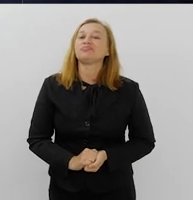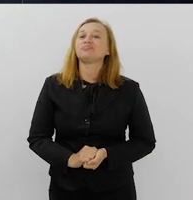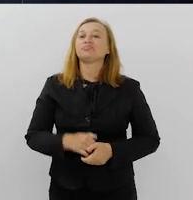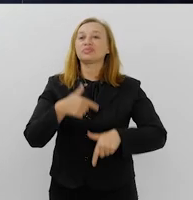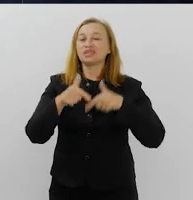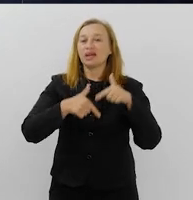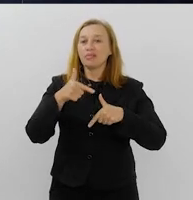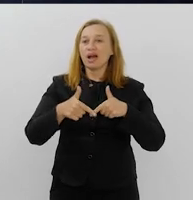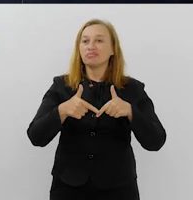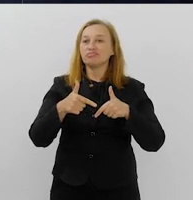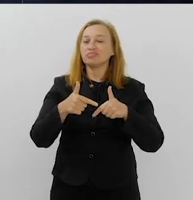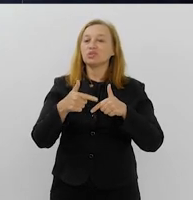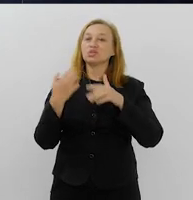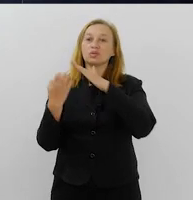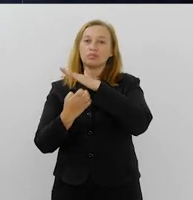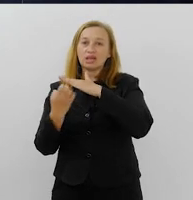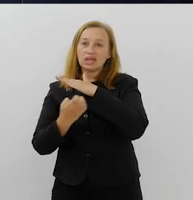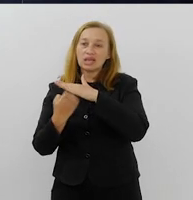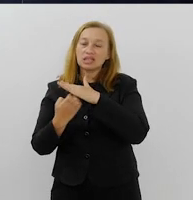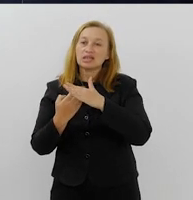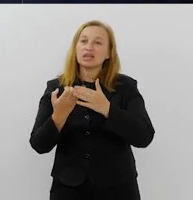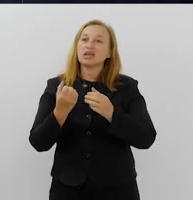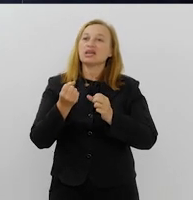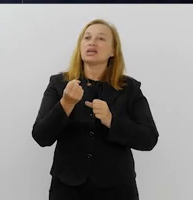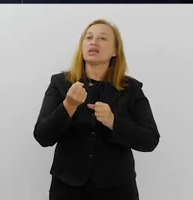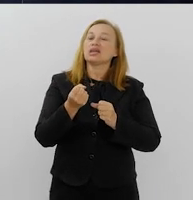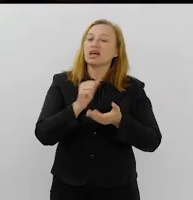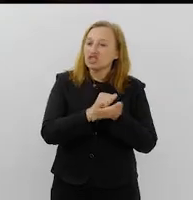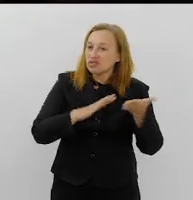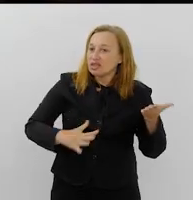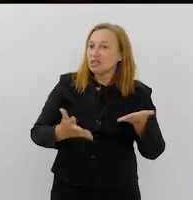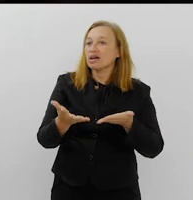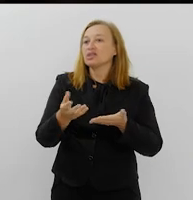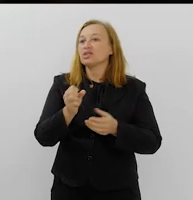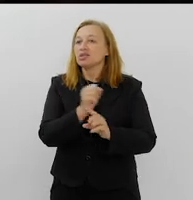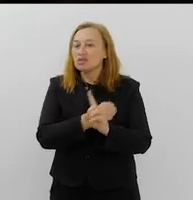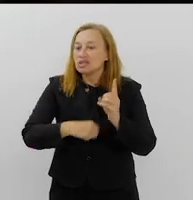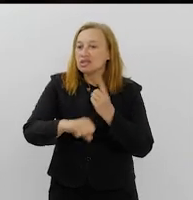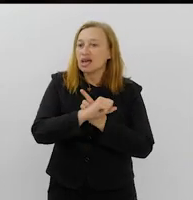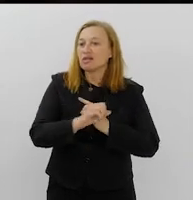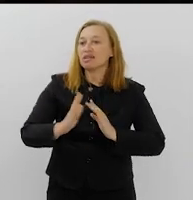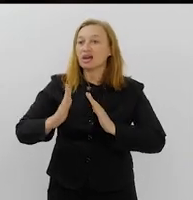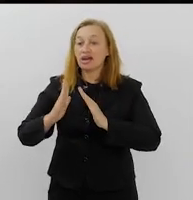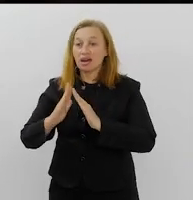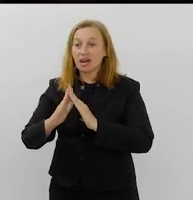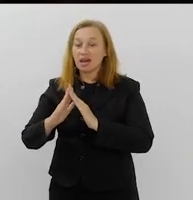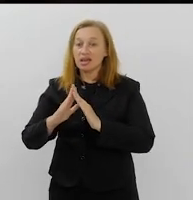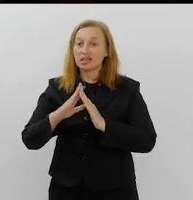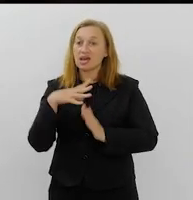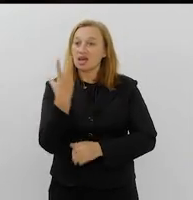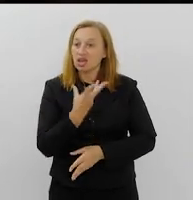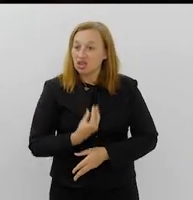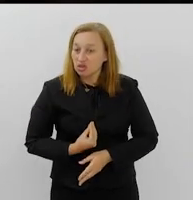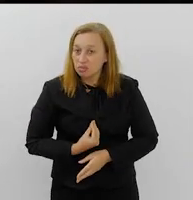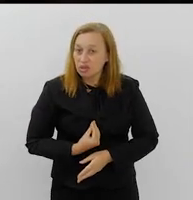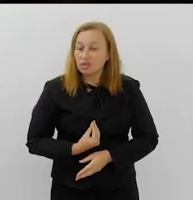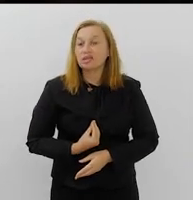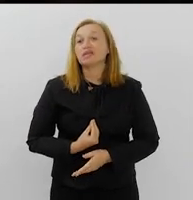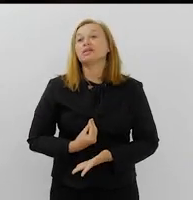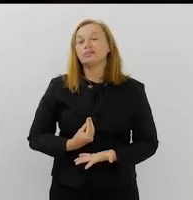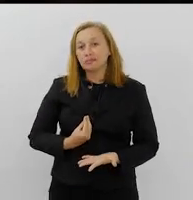E trabalho com essa empresa, né? Fora as atividades sociais, da Casa Espírita, do